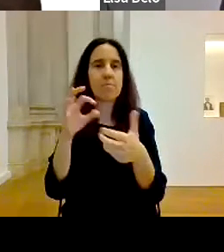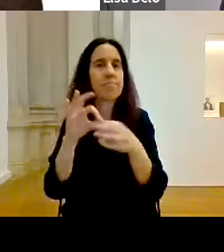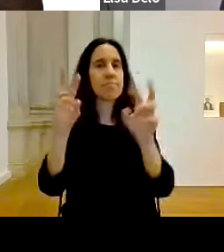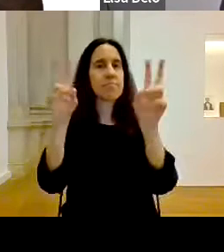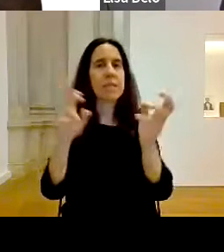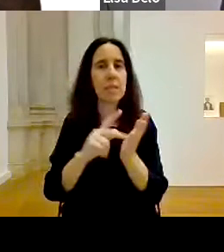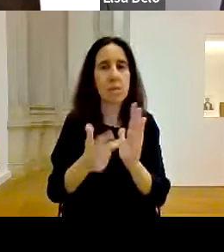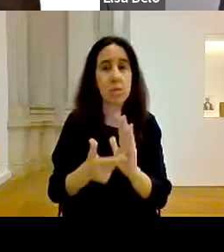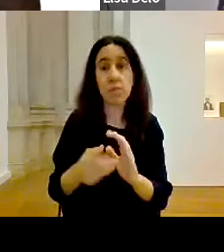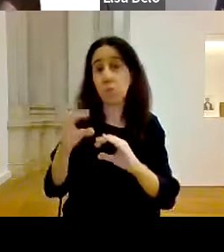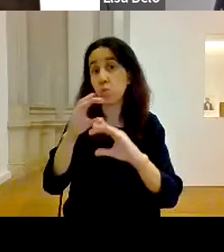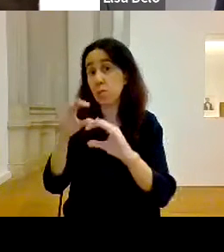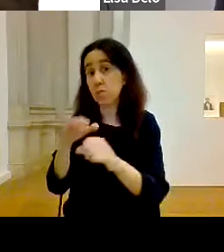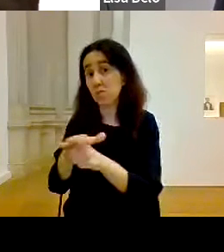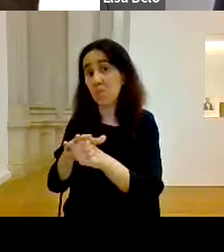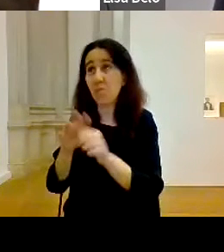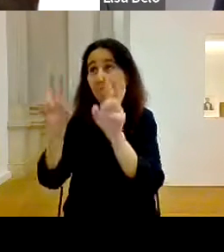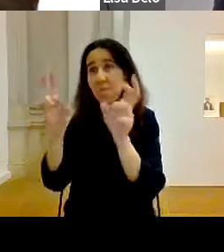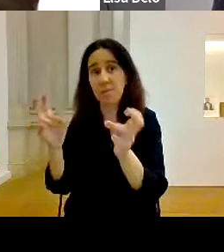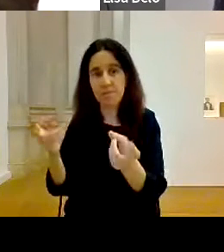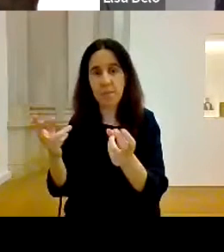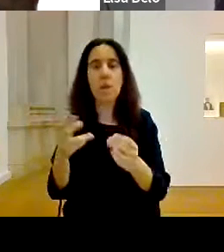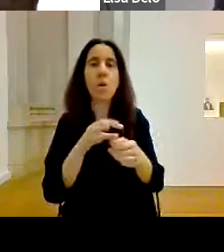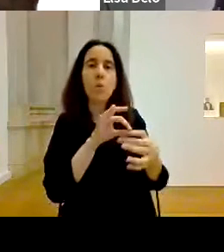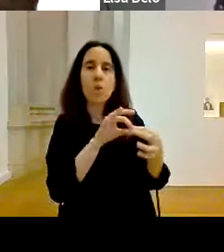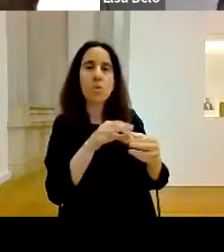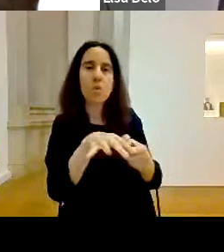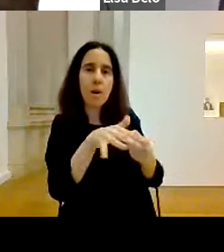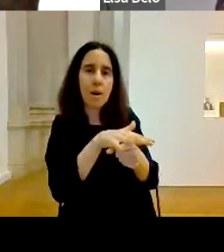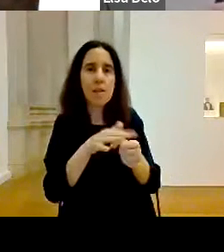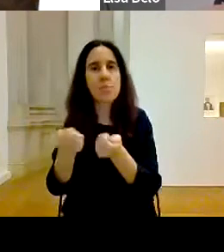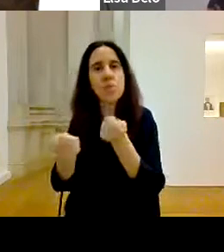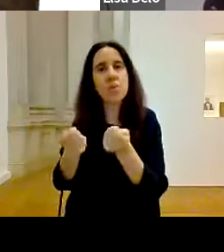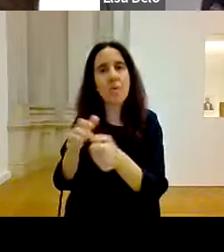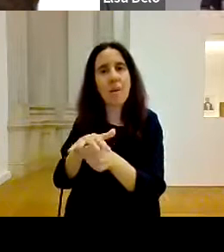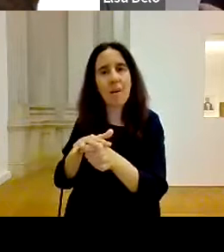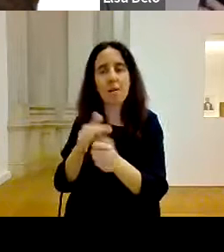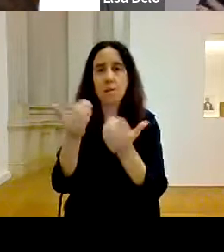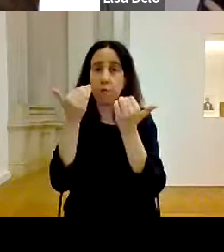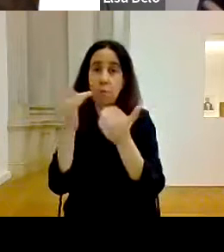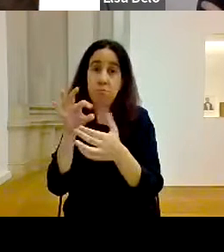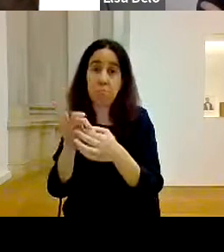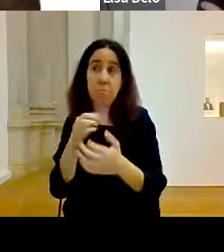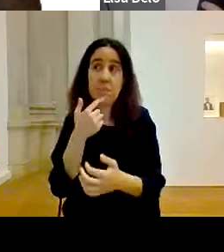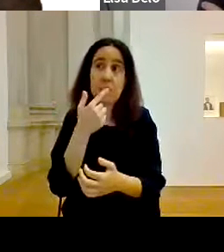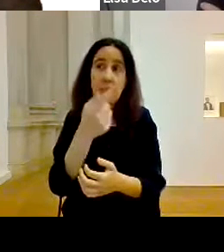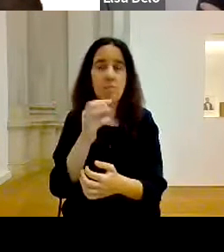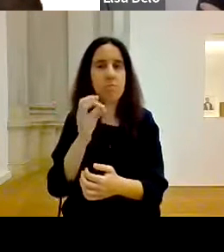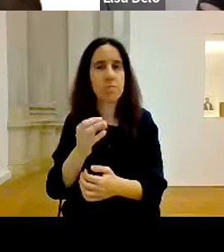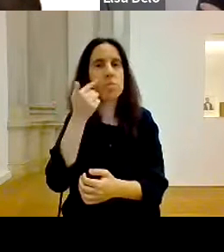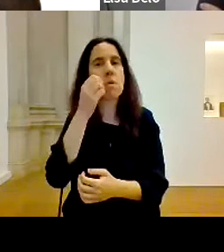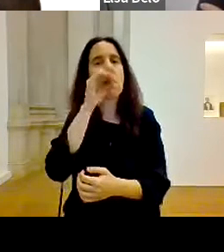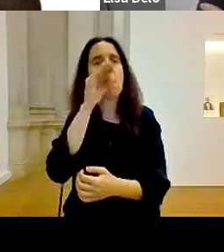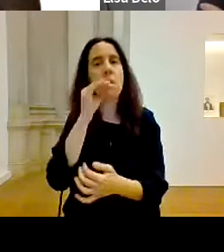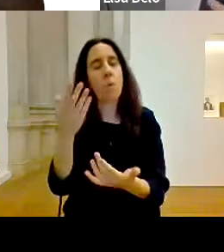tema da comunicação, ou a área da comunicação, a área da colaboração e a área da gestão da informação, se quiserem, do conhecimento ou até